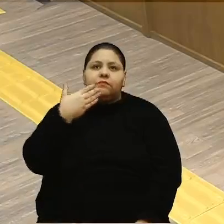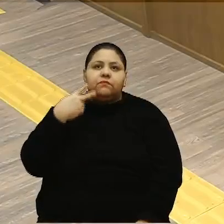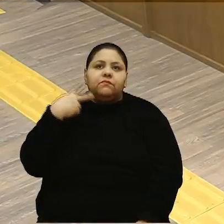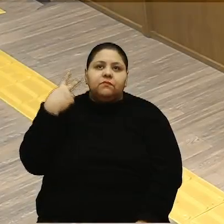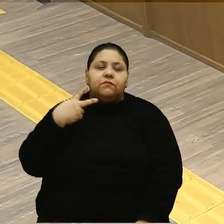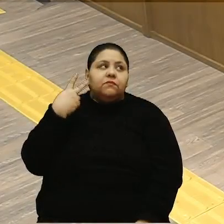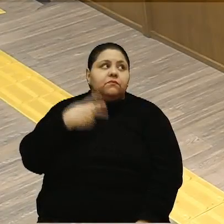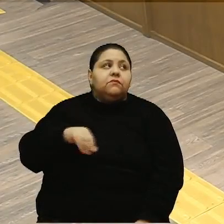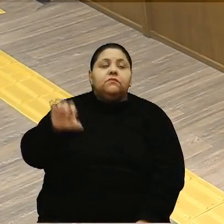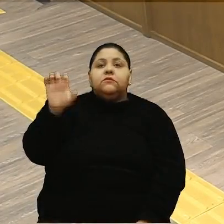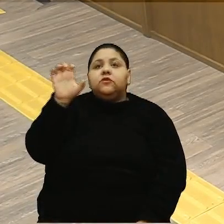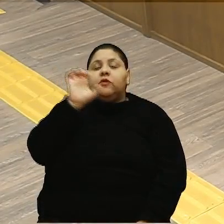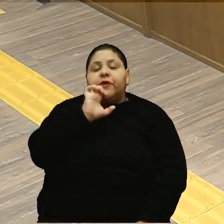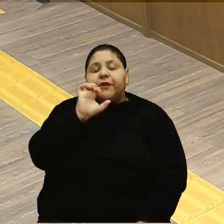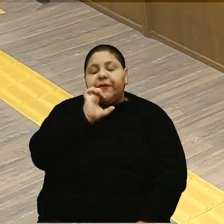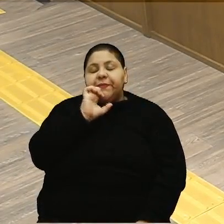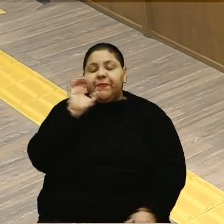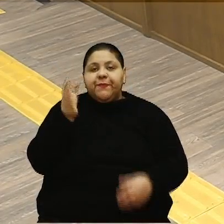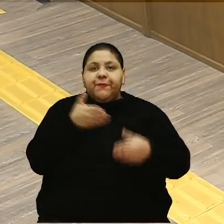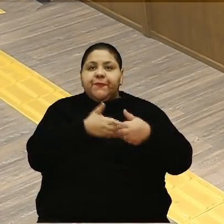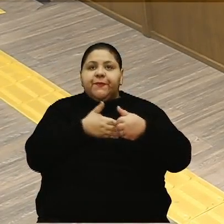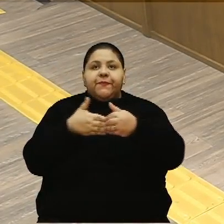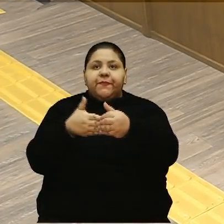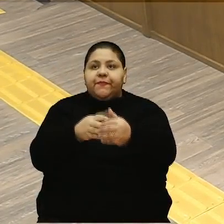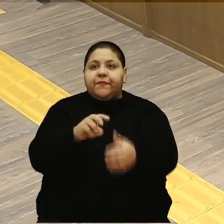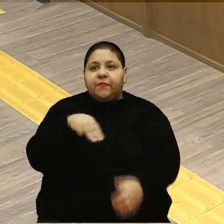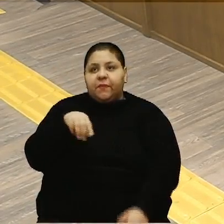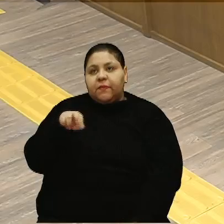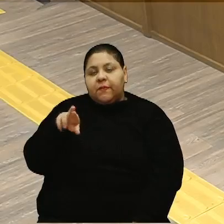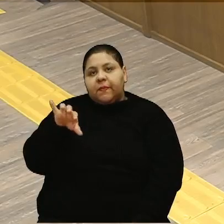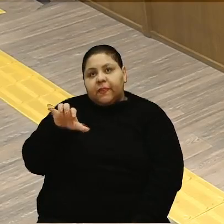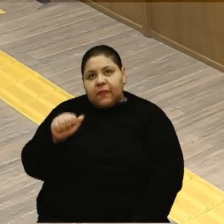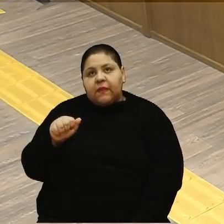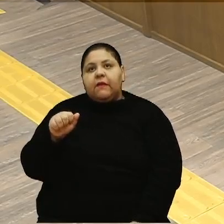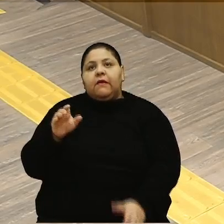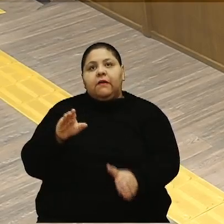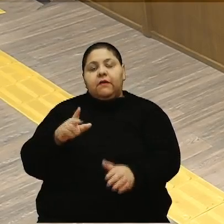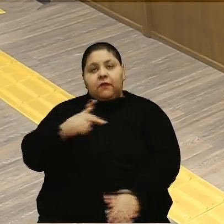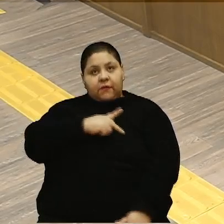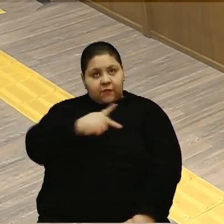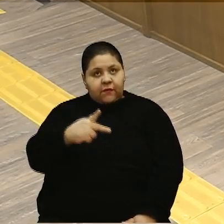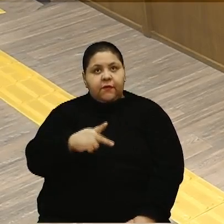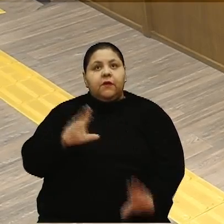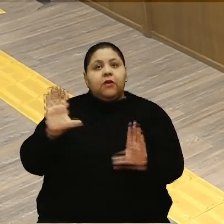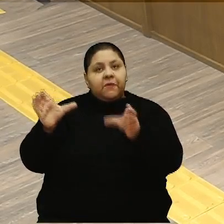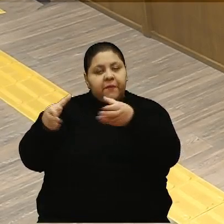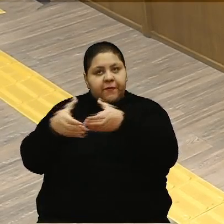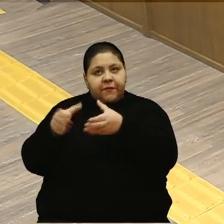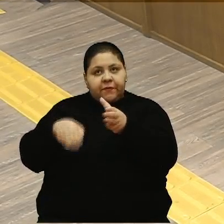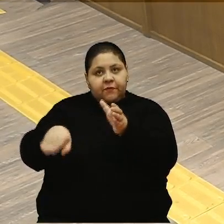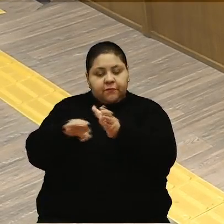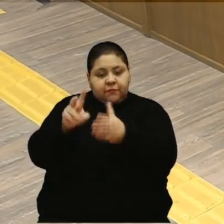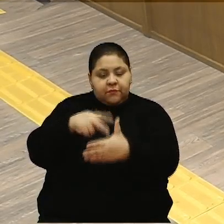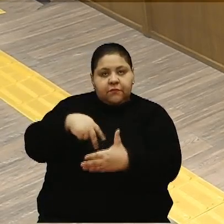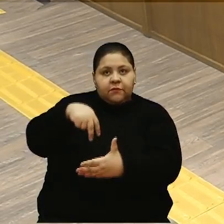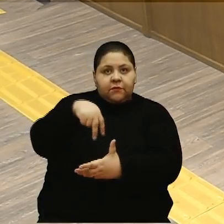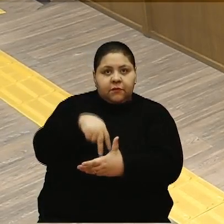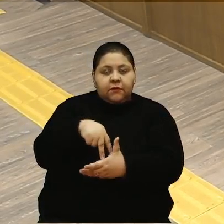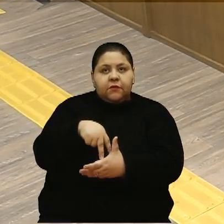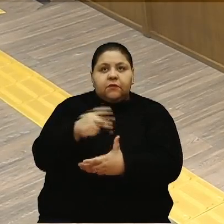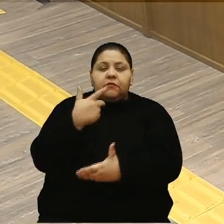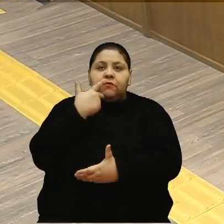vereadora Estela Balardim, que acompanhe a senhora Maria Marlene Faria, presidente da Psiconor, até a tribuna